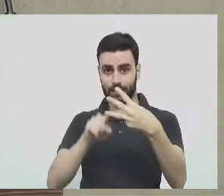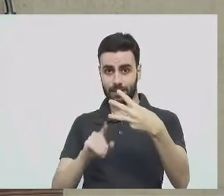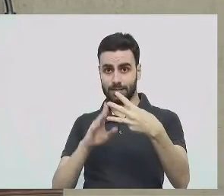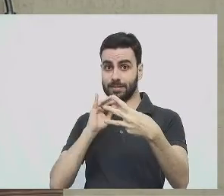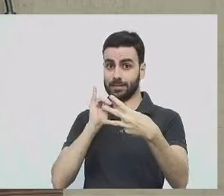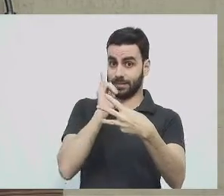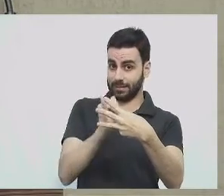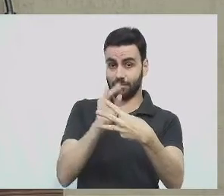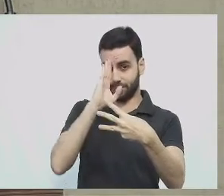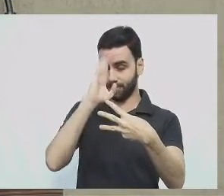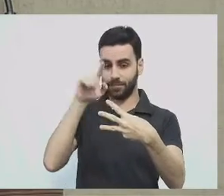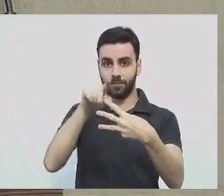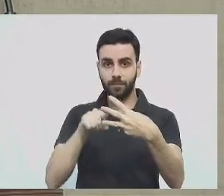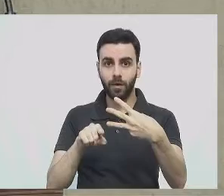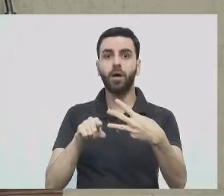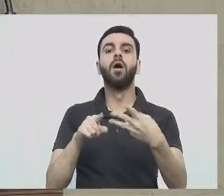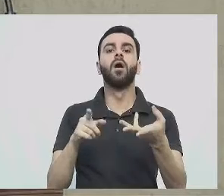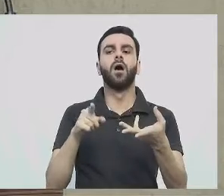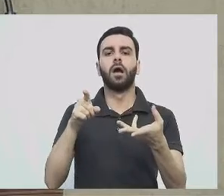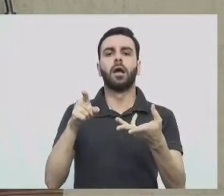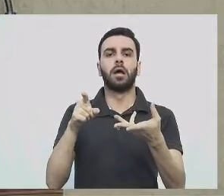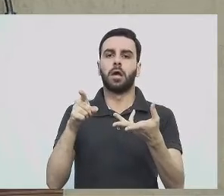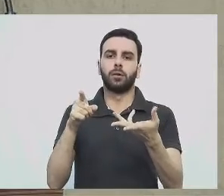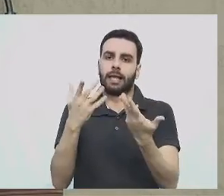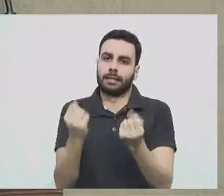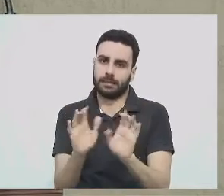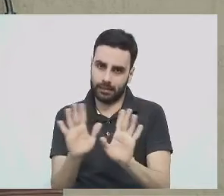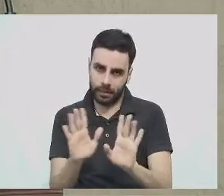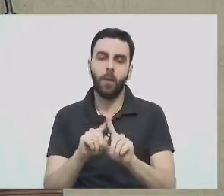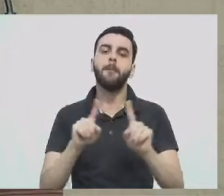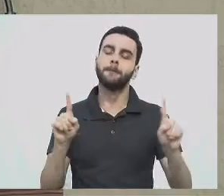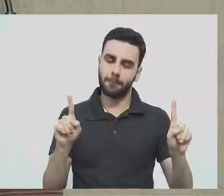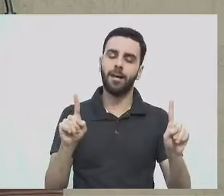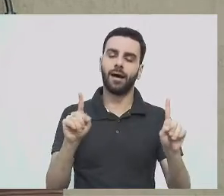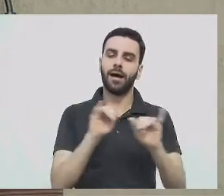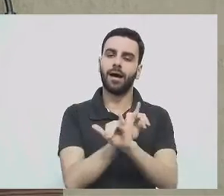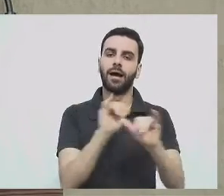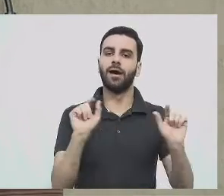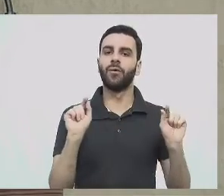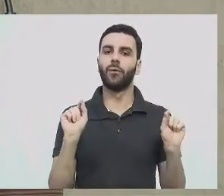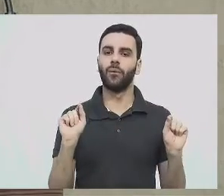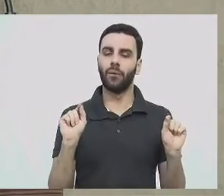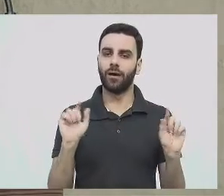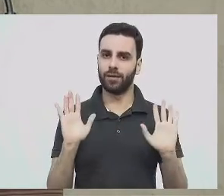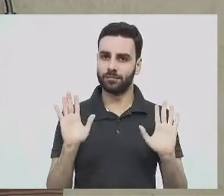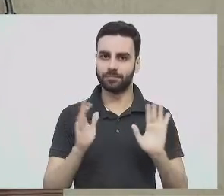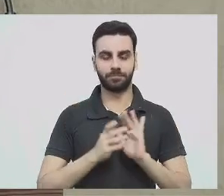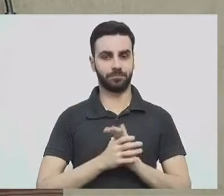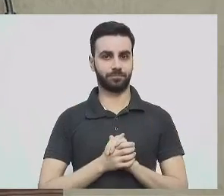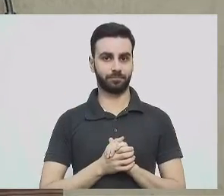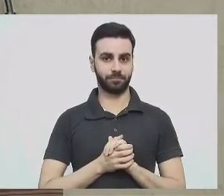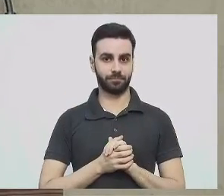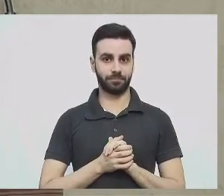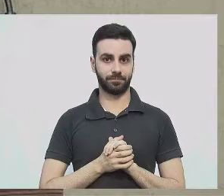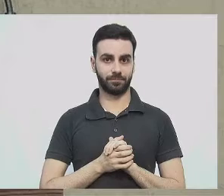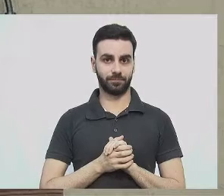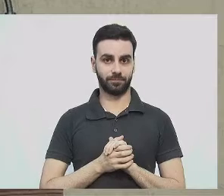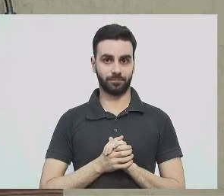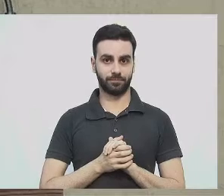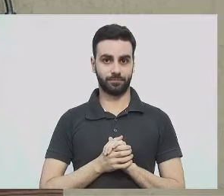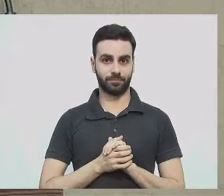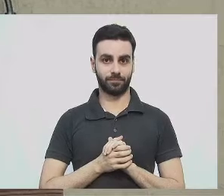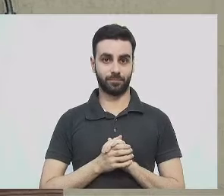três, não que a carapuça sirva, mas deixar claro que já, que esses